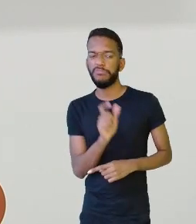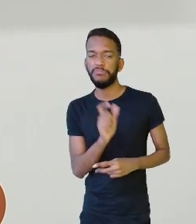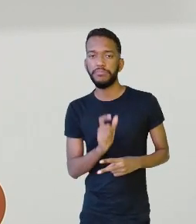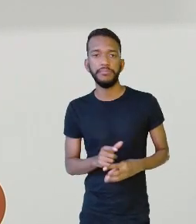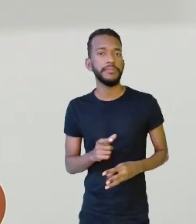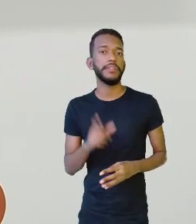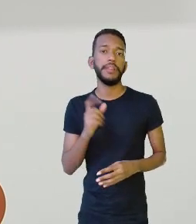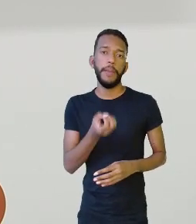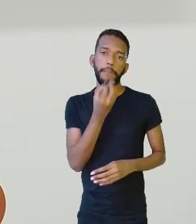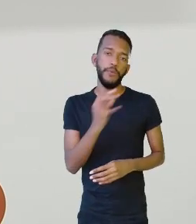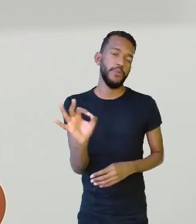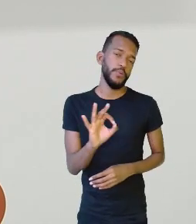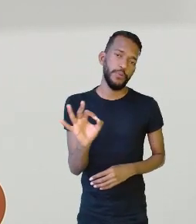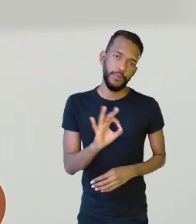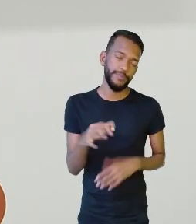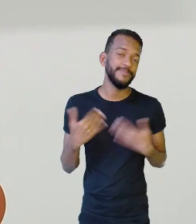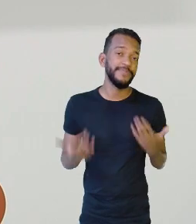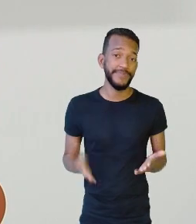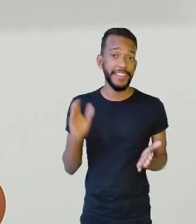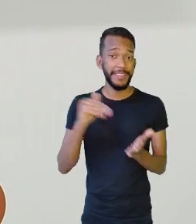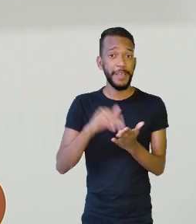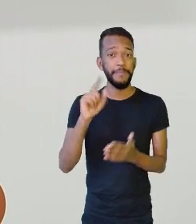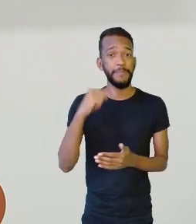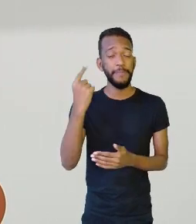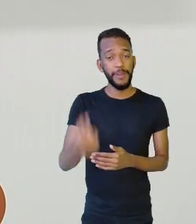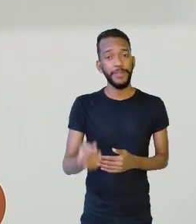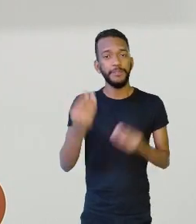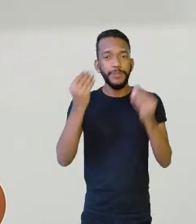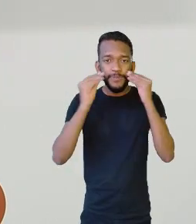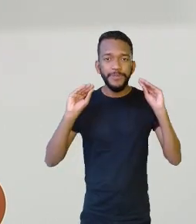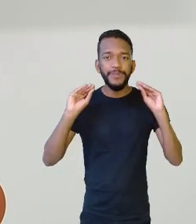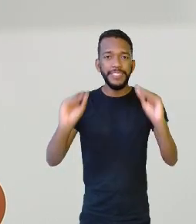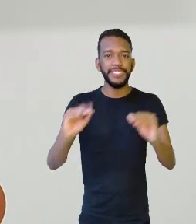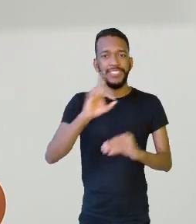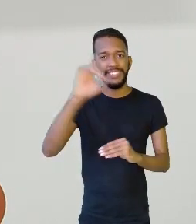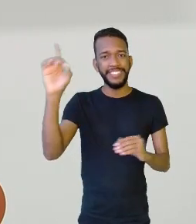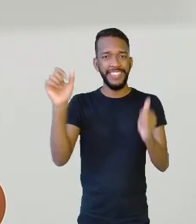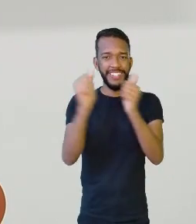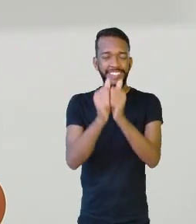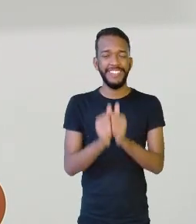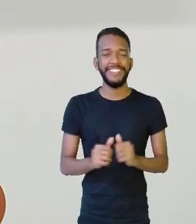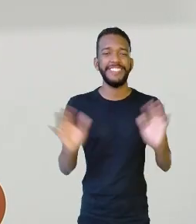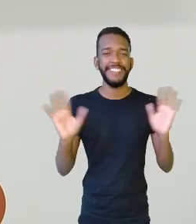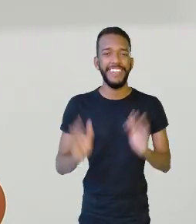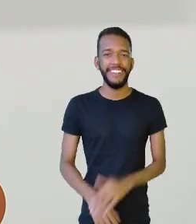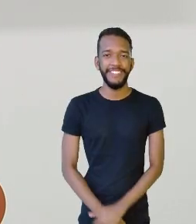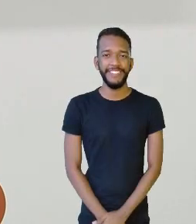traz nada de bom, tá bom? Então, até a próxima. Um beijão. Fiquem com Deus. Tchau.